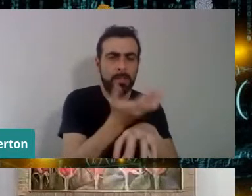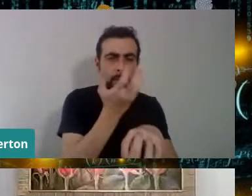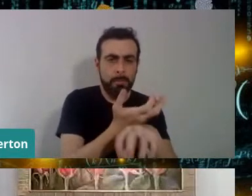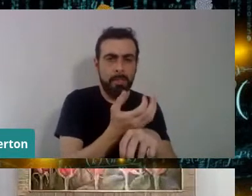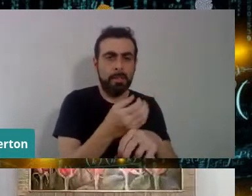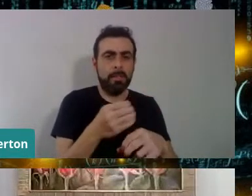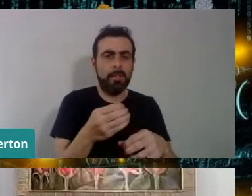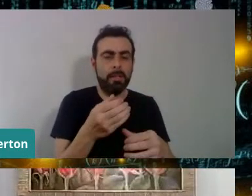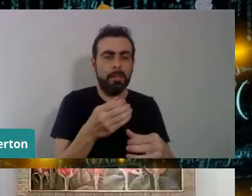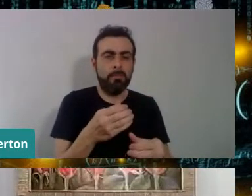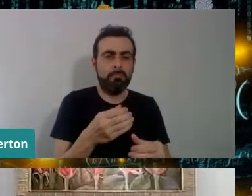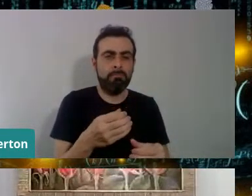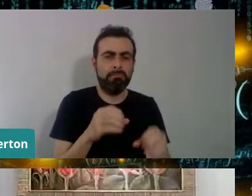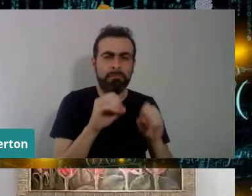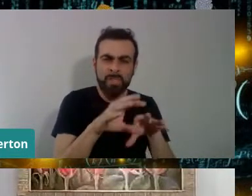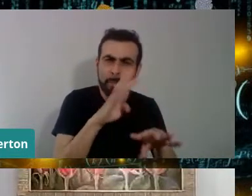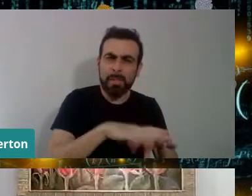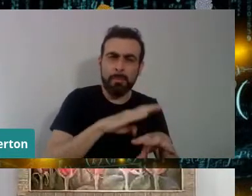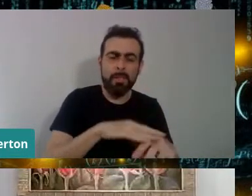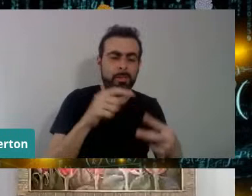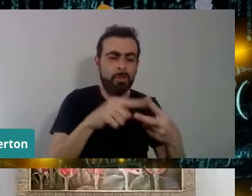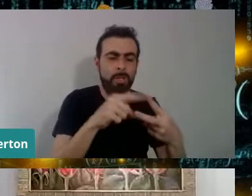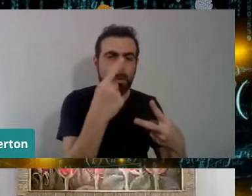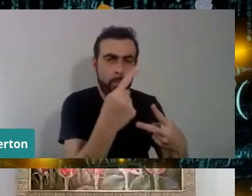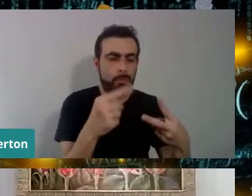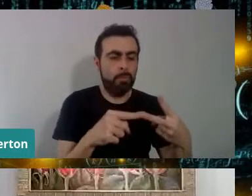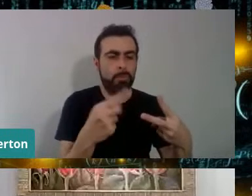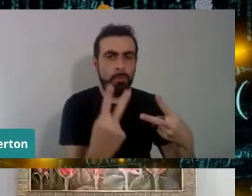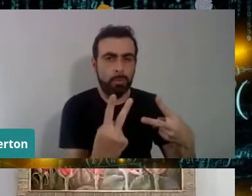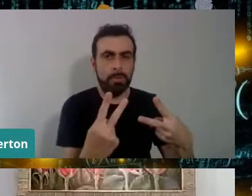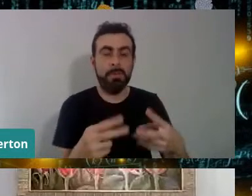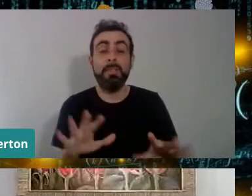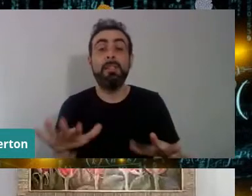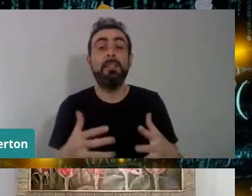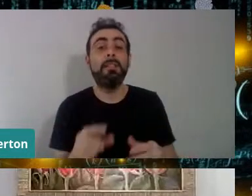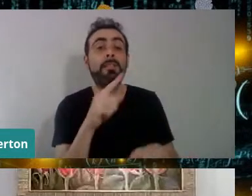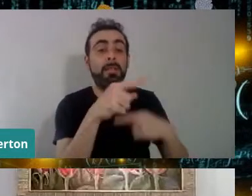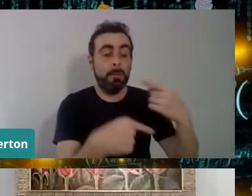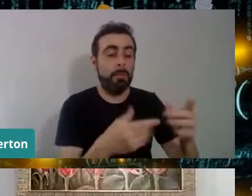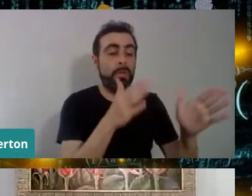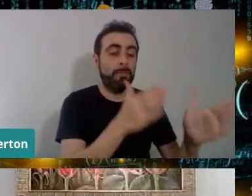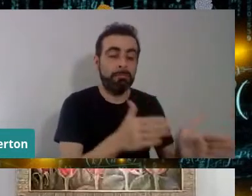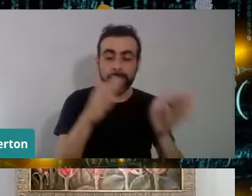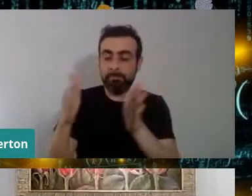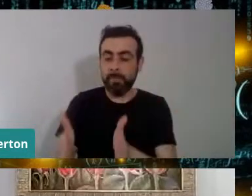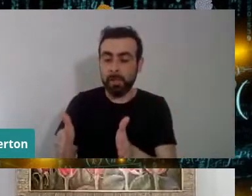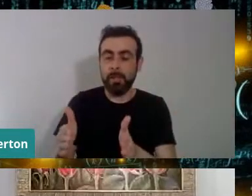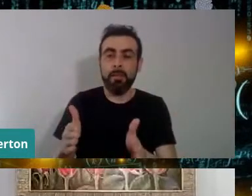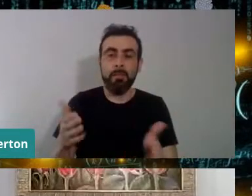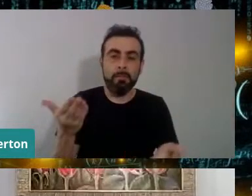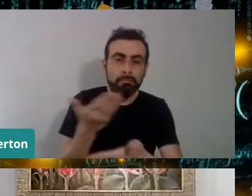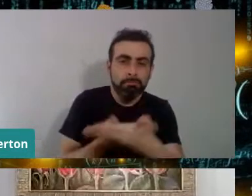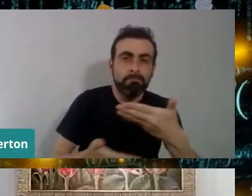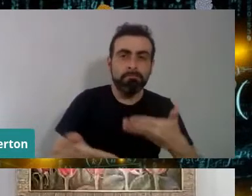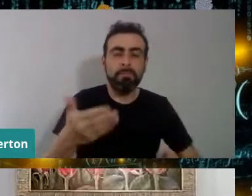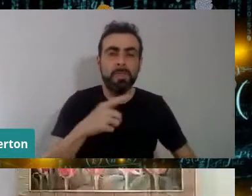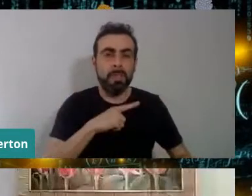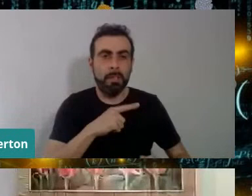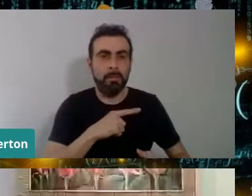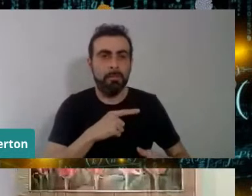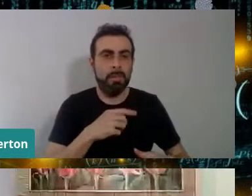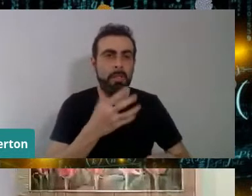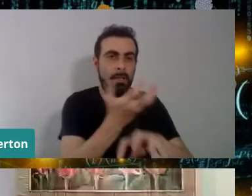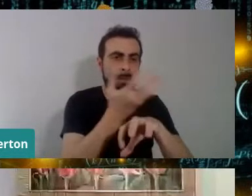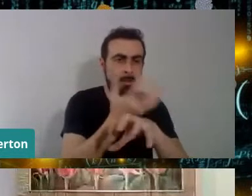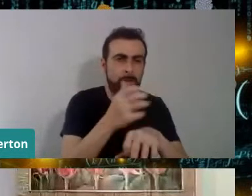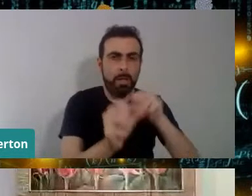Foi isso. Nessa época. E depois nós fizemos revezamento de disciplinas e tal. Eu também fui depois da aula